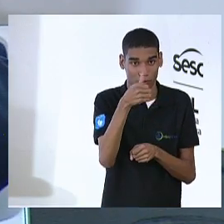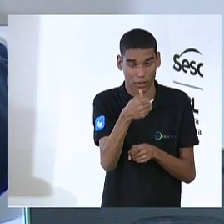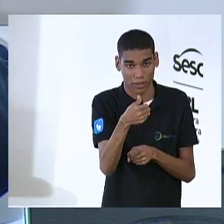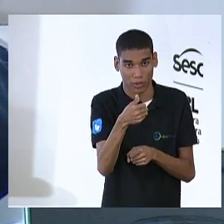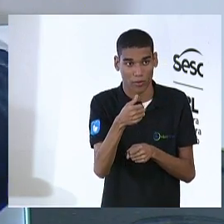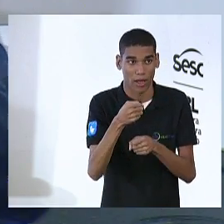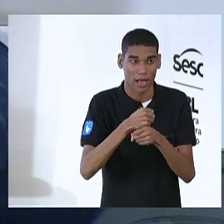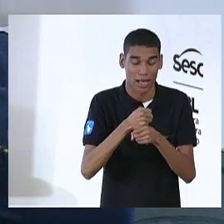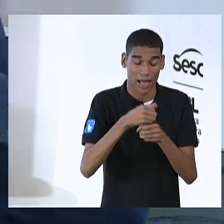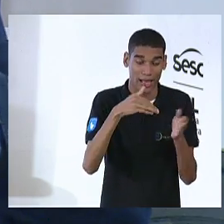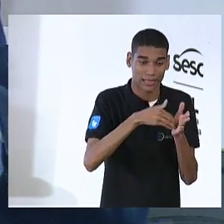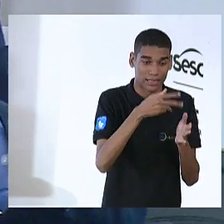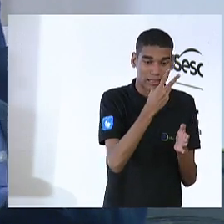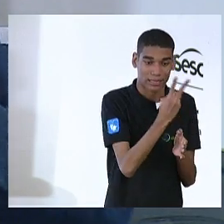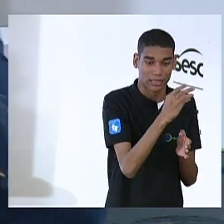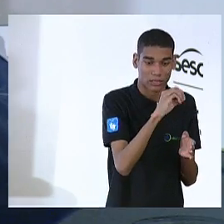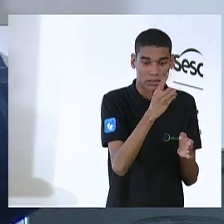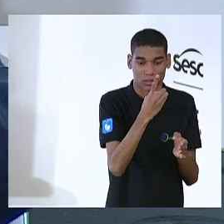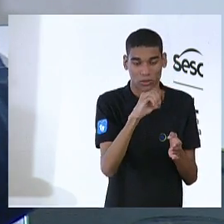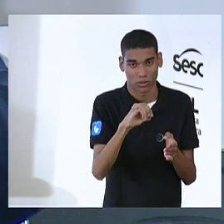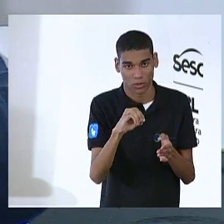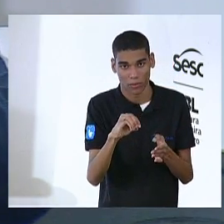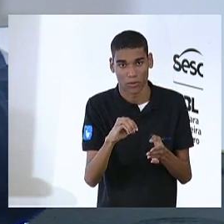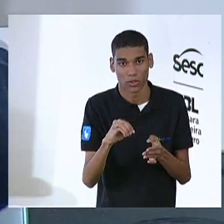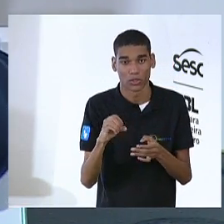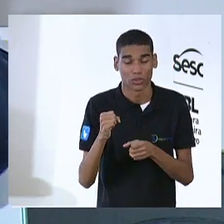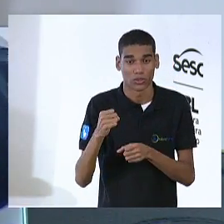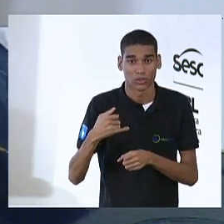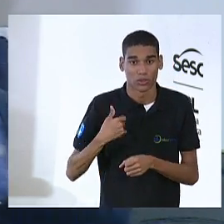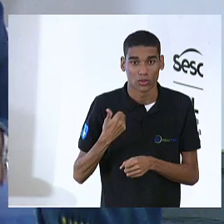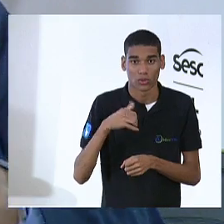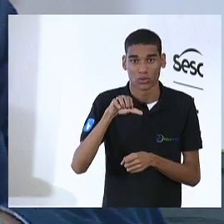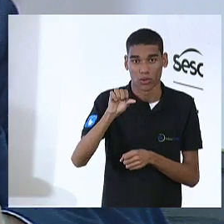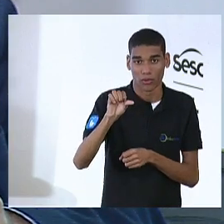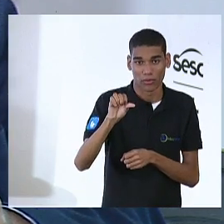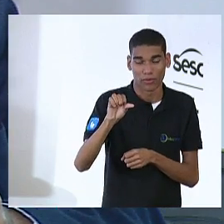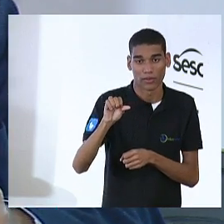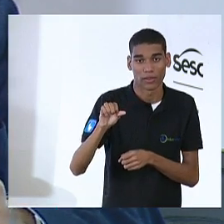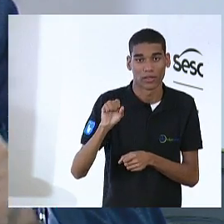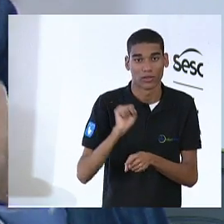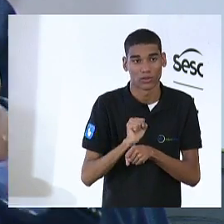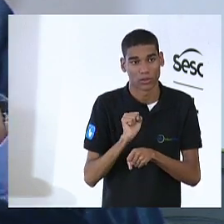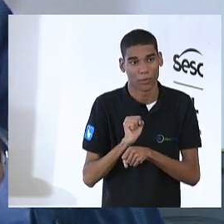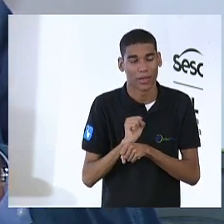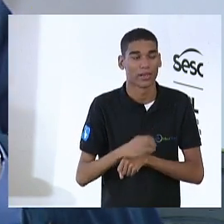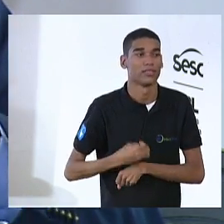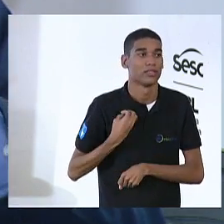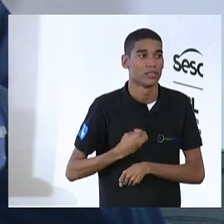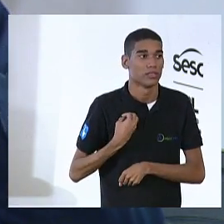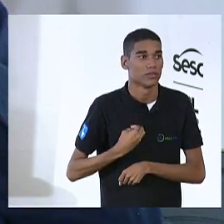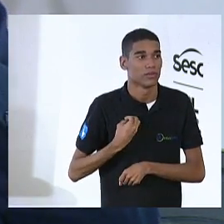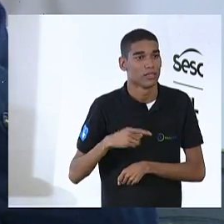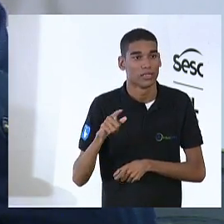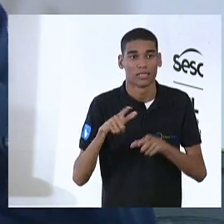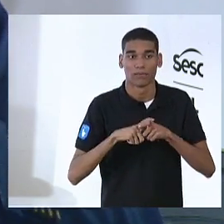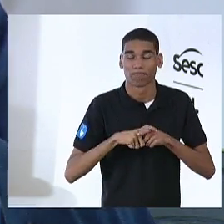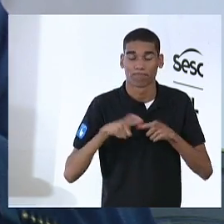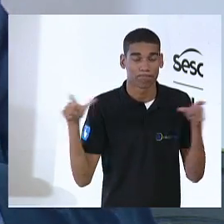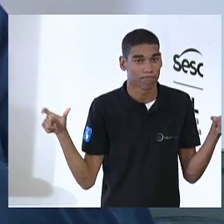esperança de vida. Passamos de 65 para 74. Isso é gigantesco. Em 91,